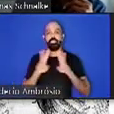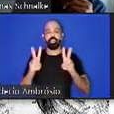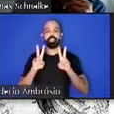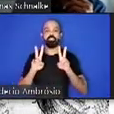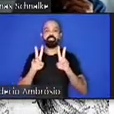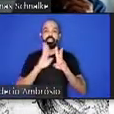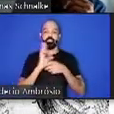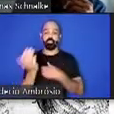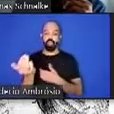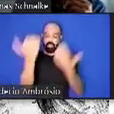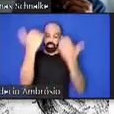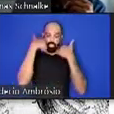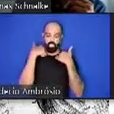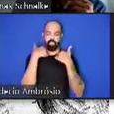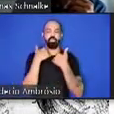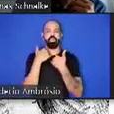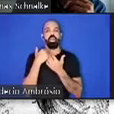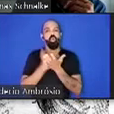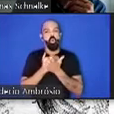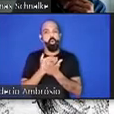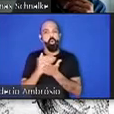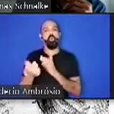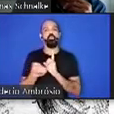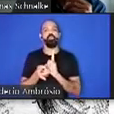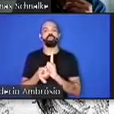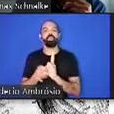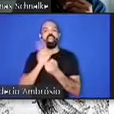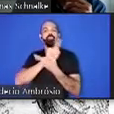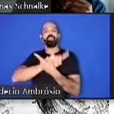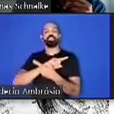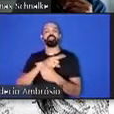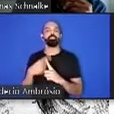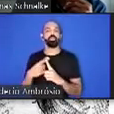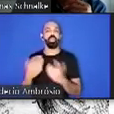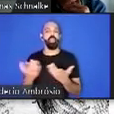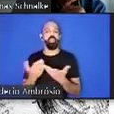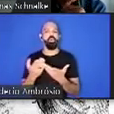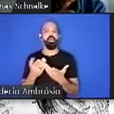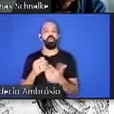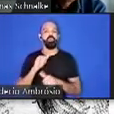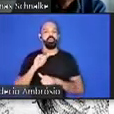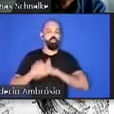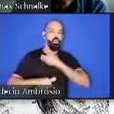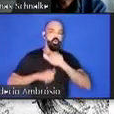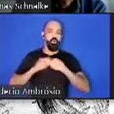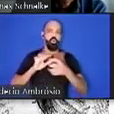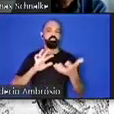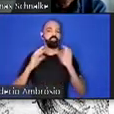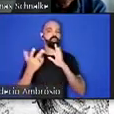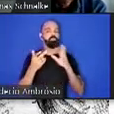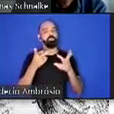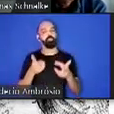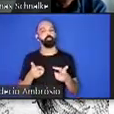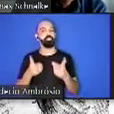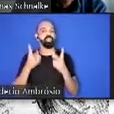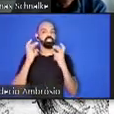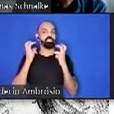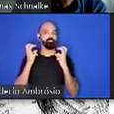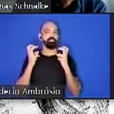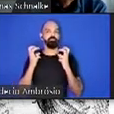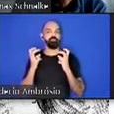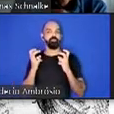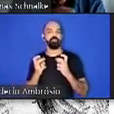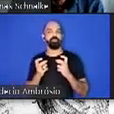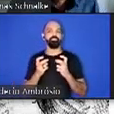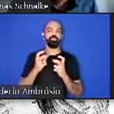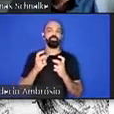e começa a se reverter de certa forma, porque nós terminamos, talvez, na nossa percepção, vendo